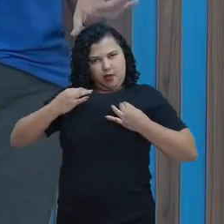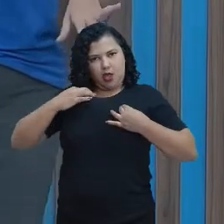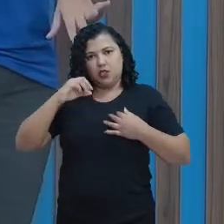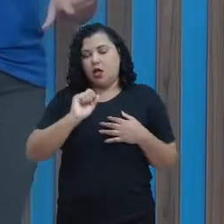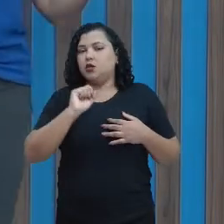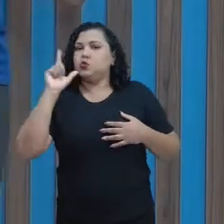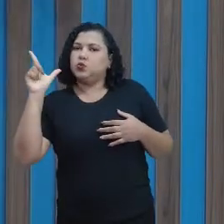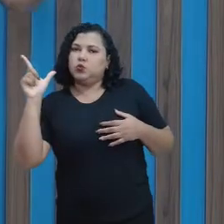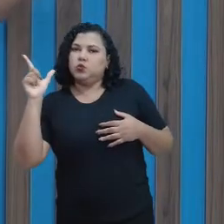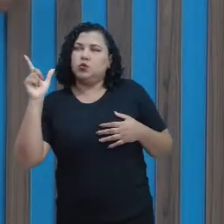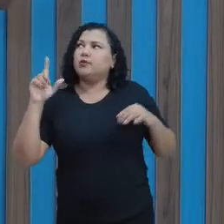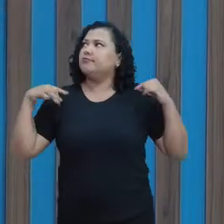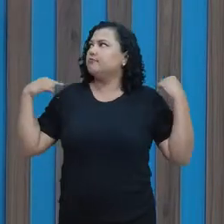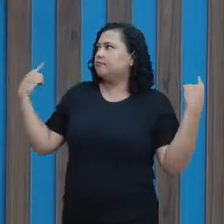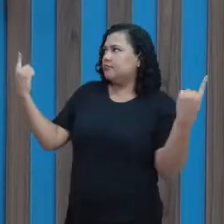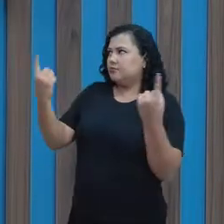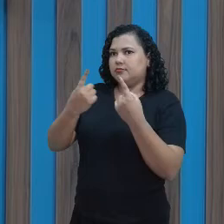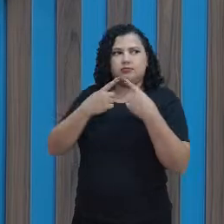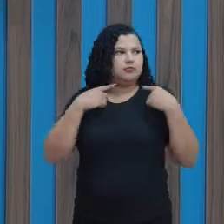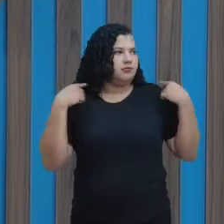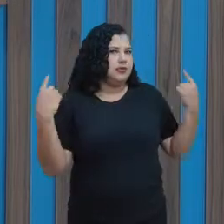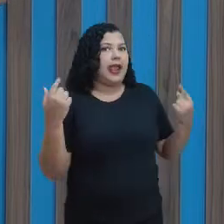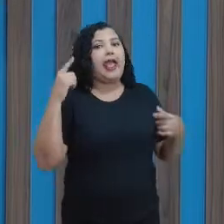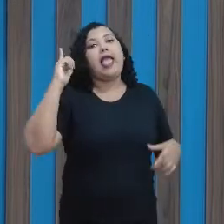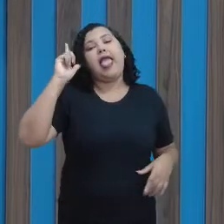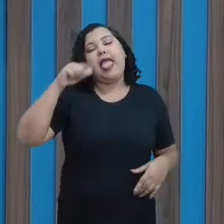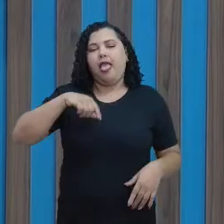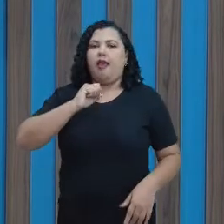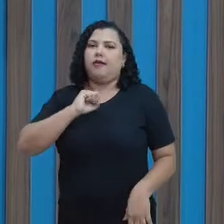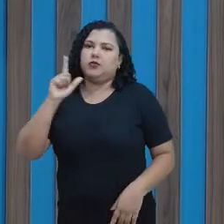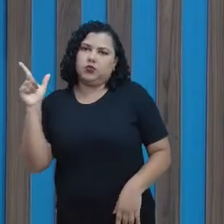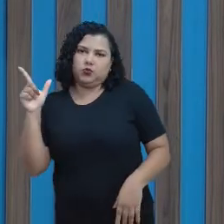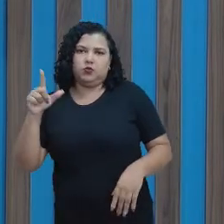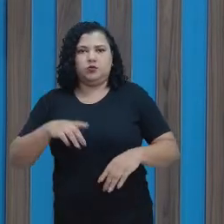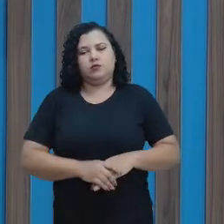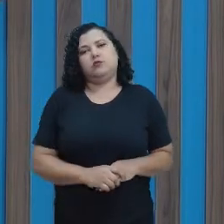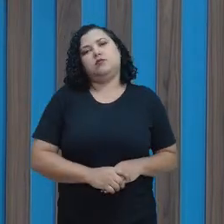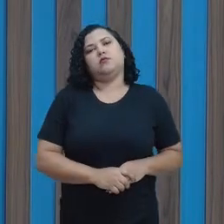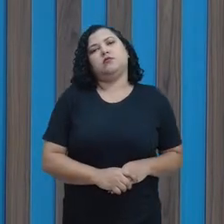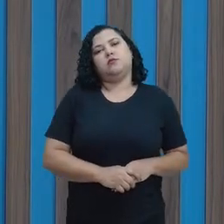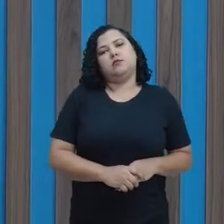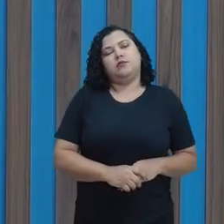né? O cenário este cenário é azul, né?